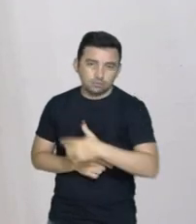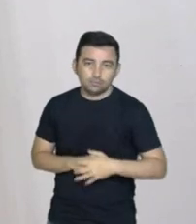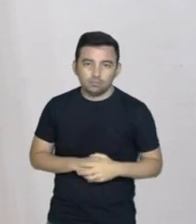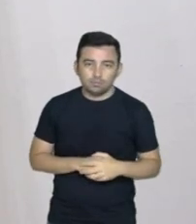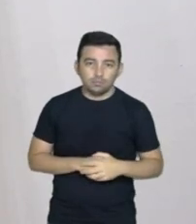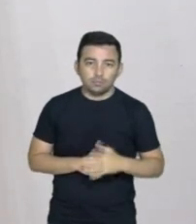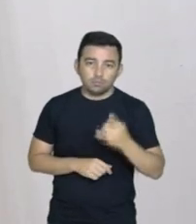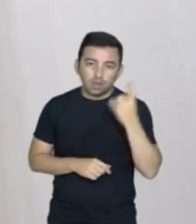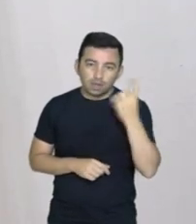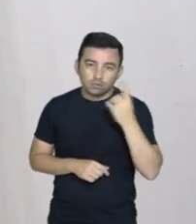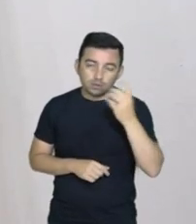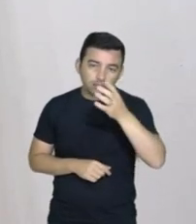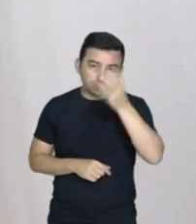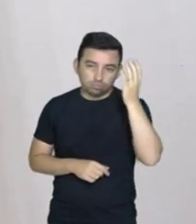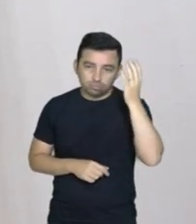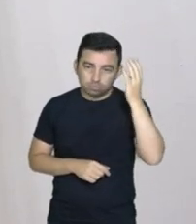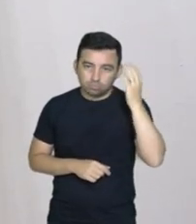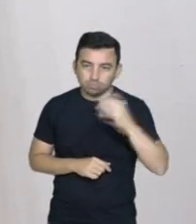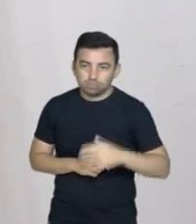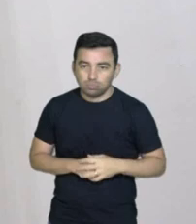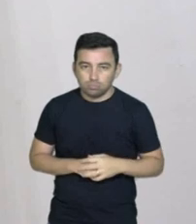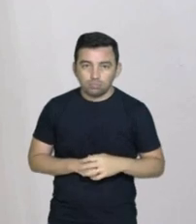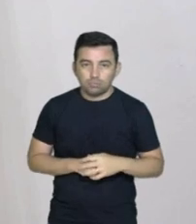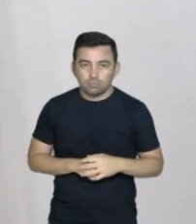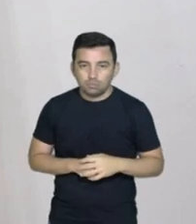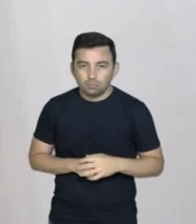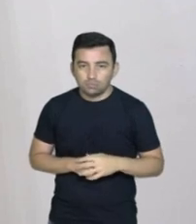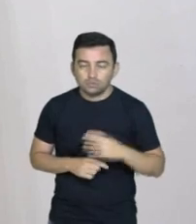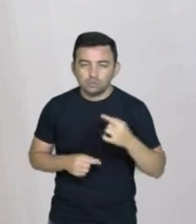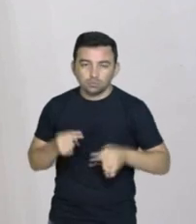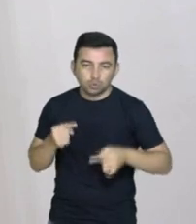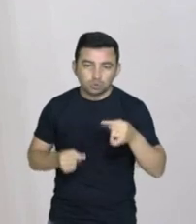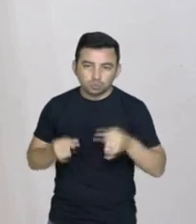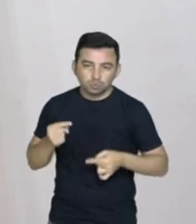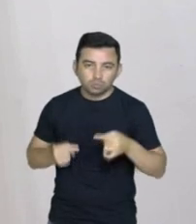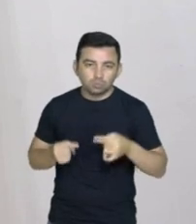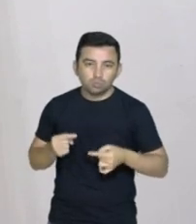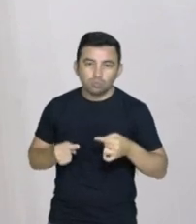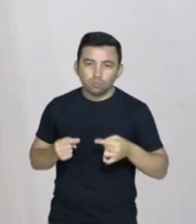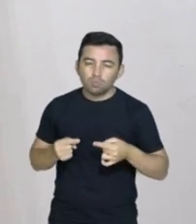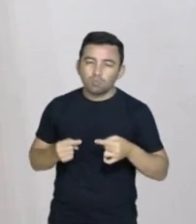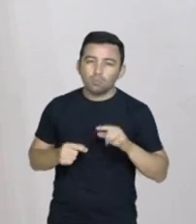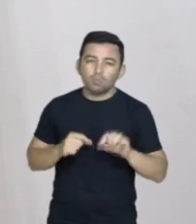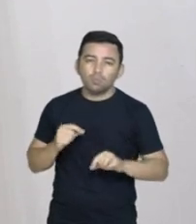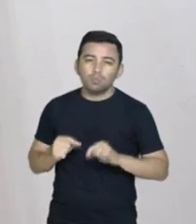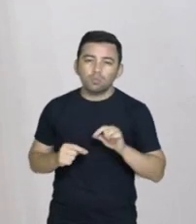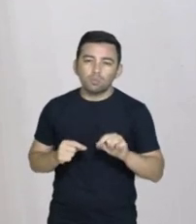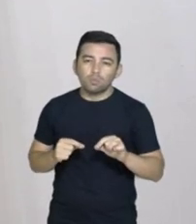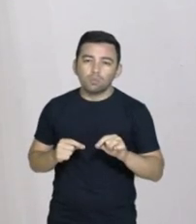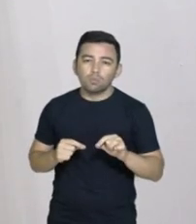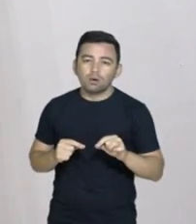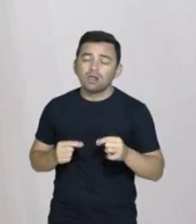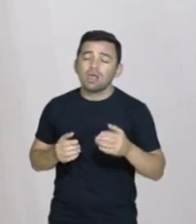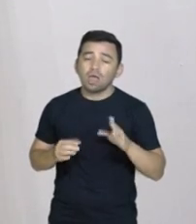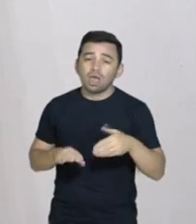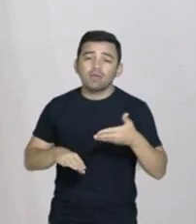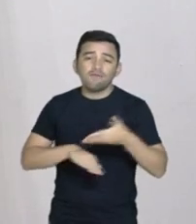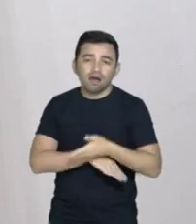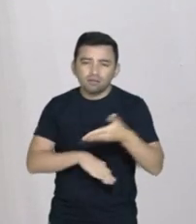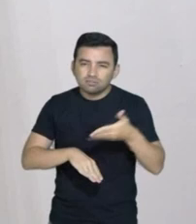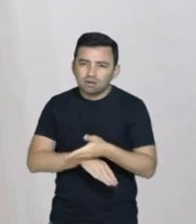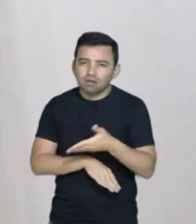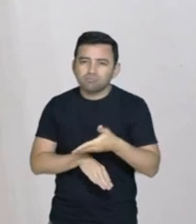deputado Carlos Humberto discutindo sobre as invasões